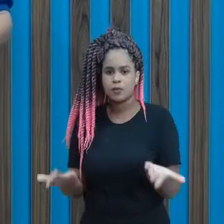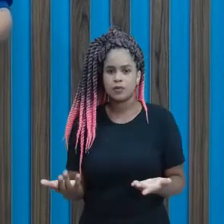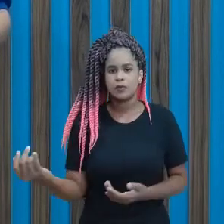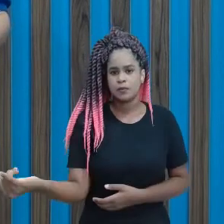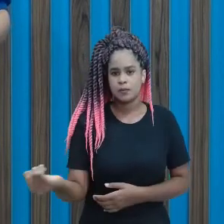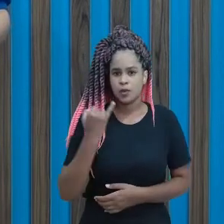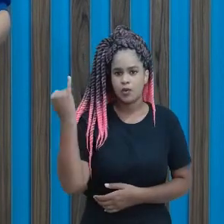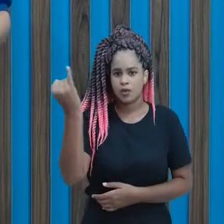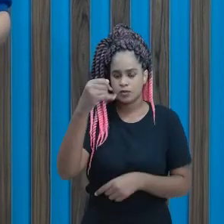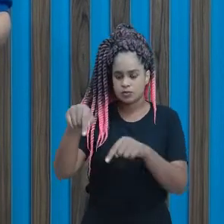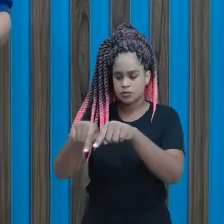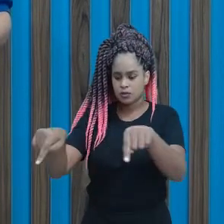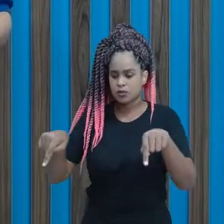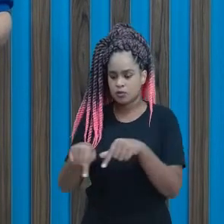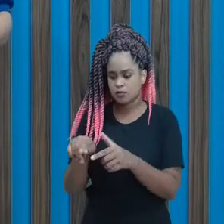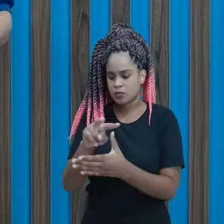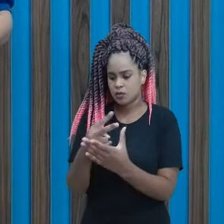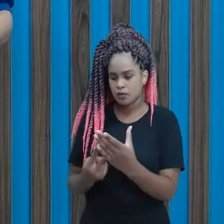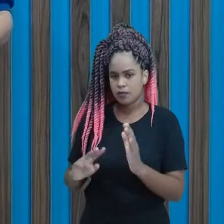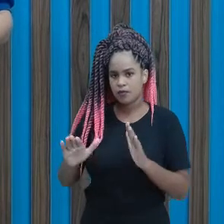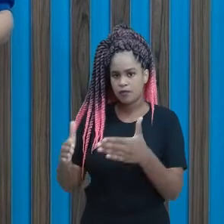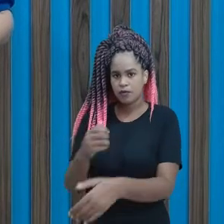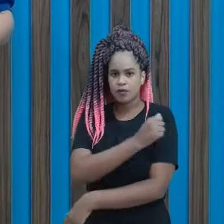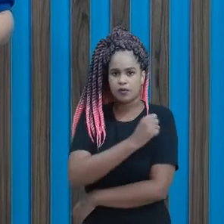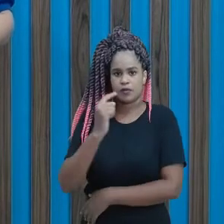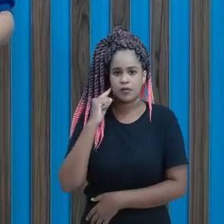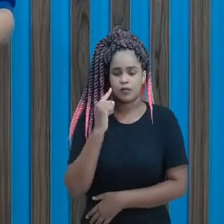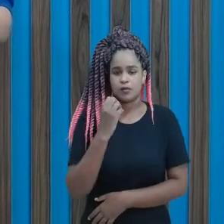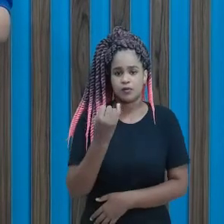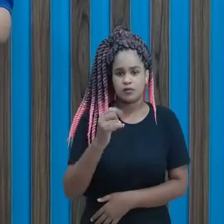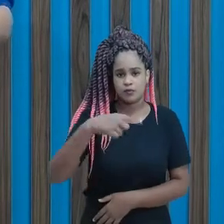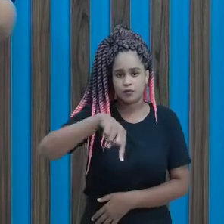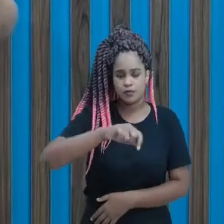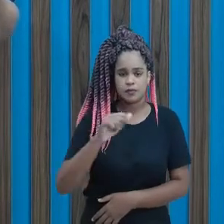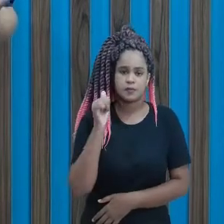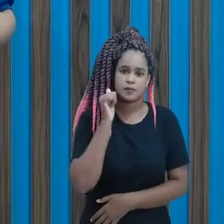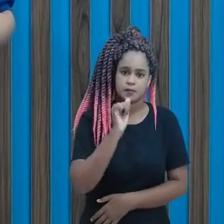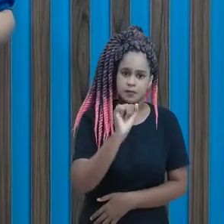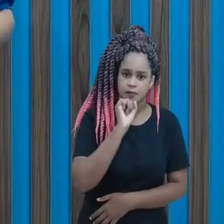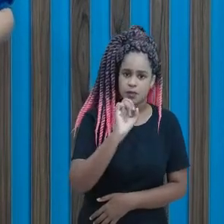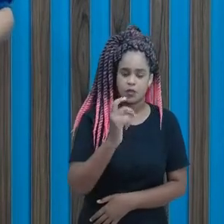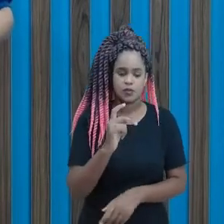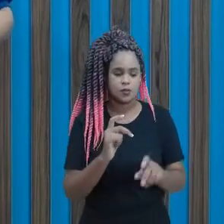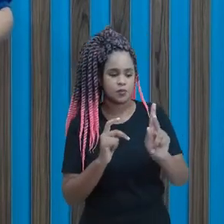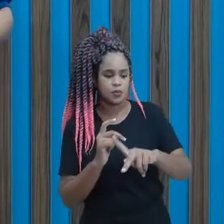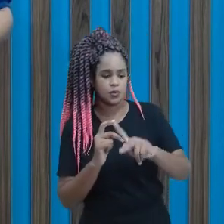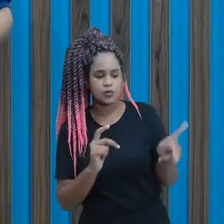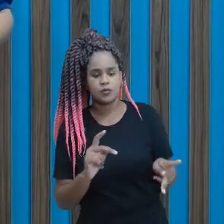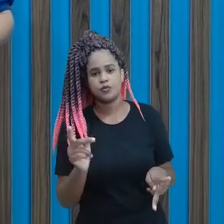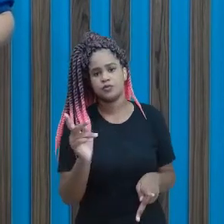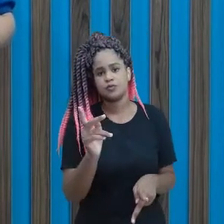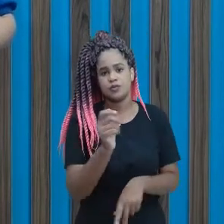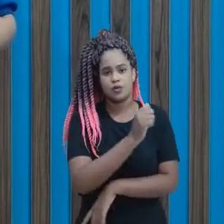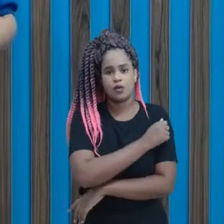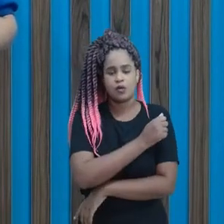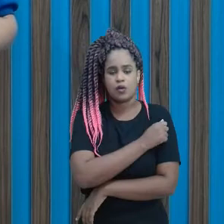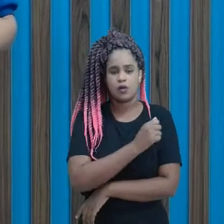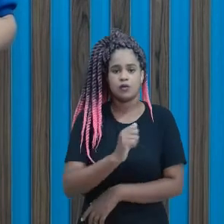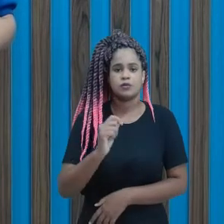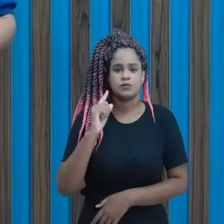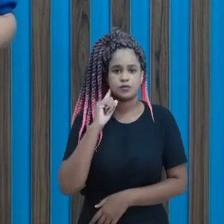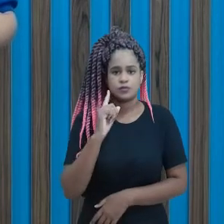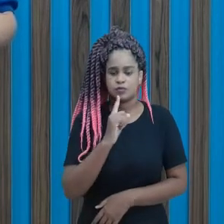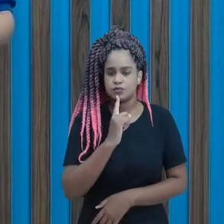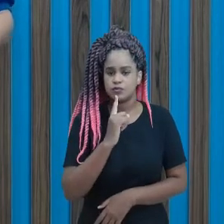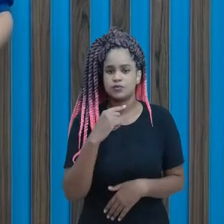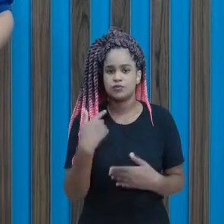bilíngue para o estudante surdo. Você que é mãe, não é? Ou você que é professor de uma criança surda numa sala